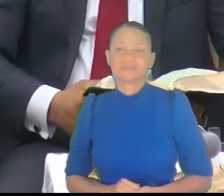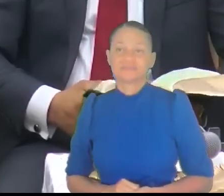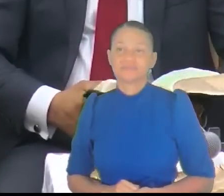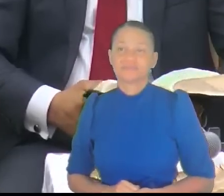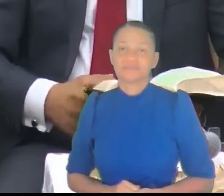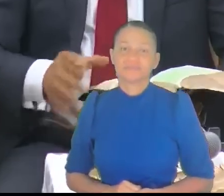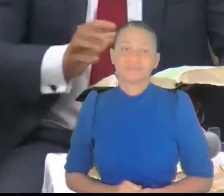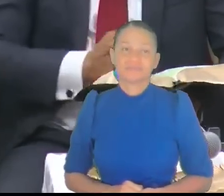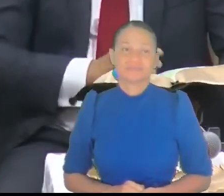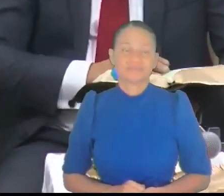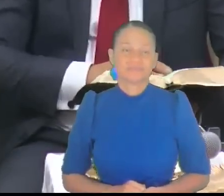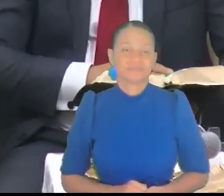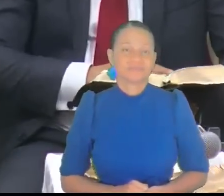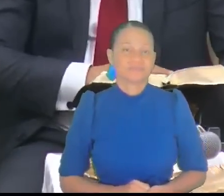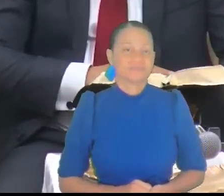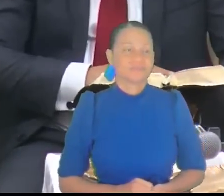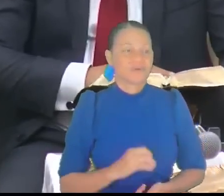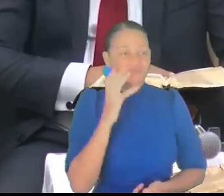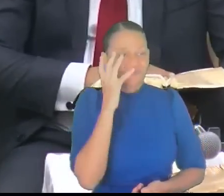Formosa como a lua.